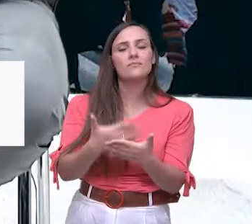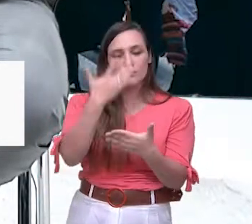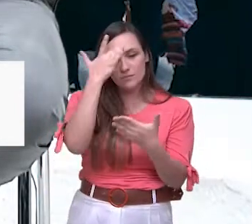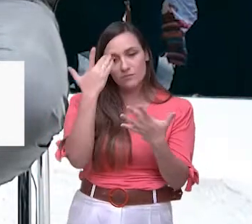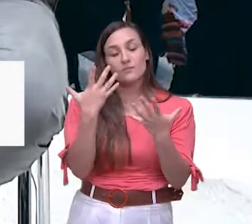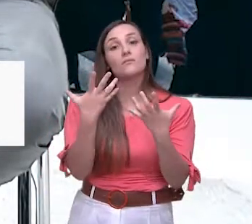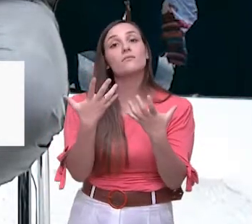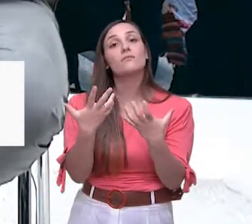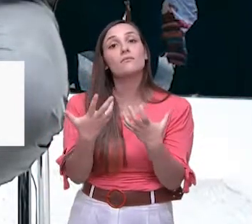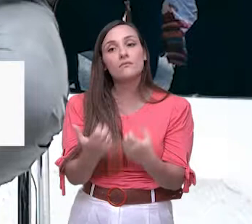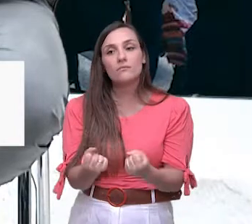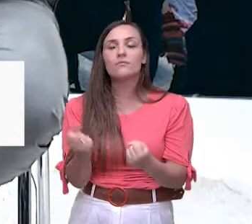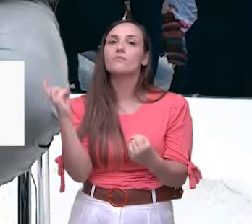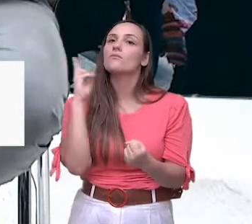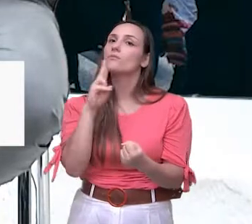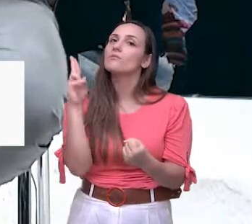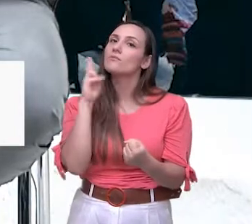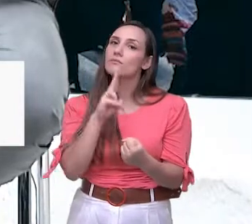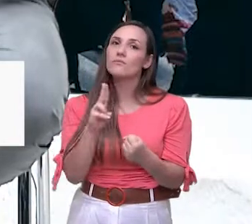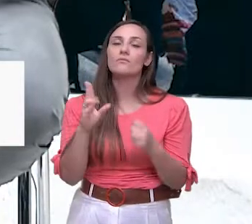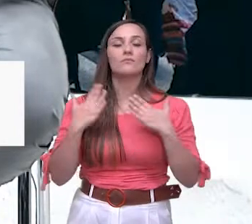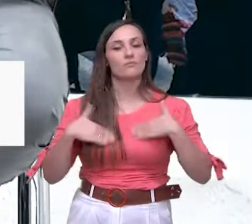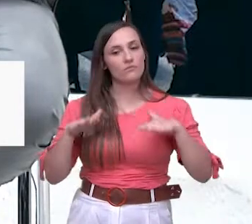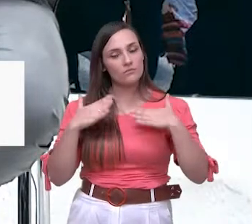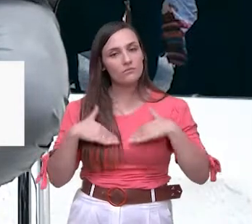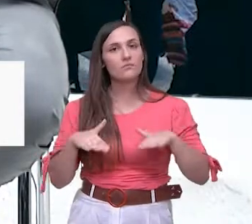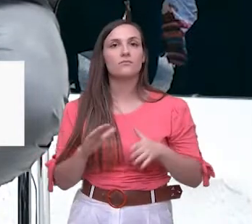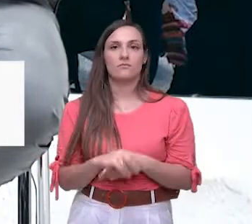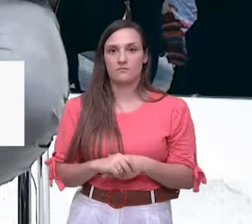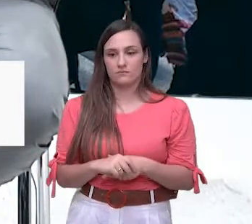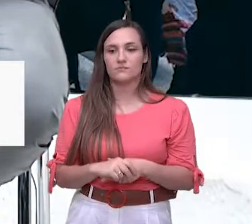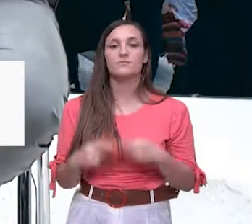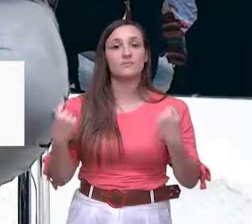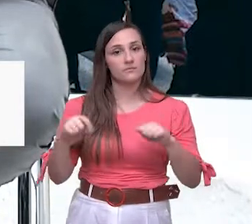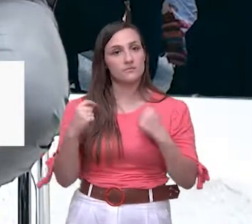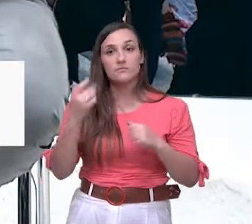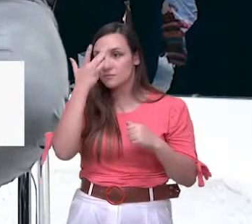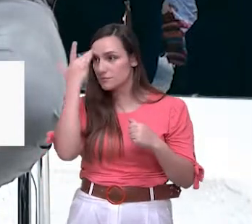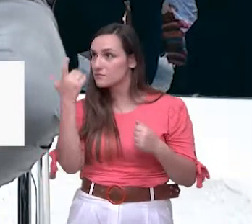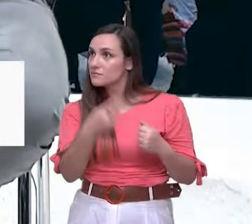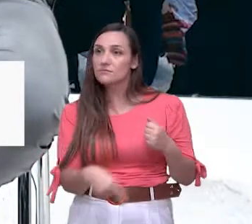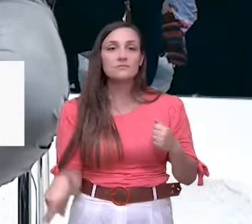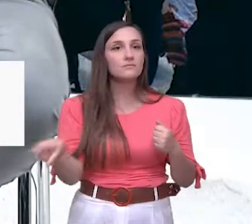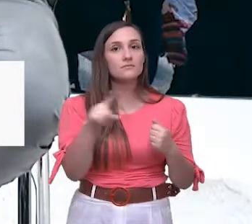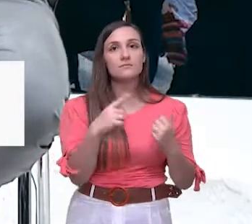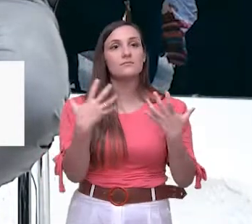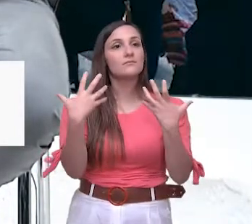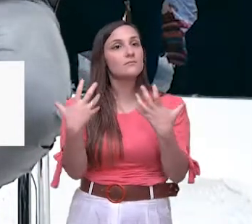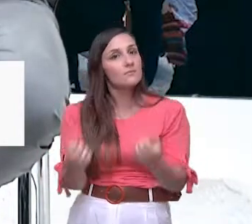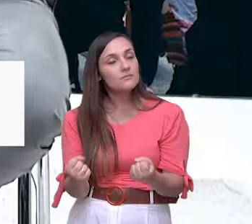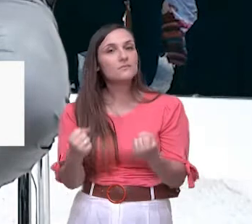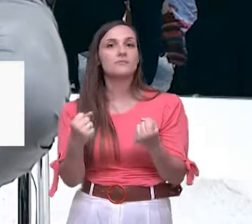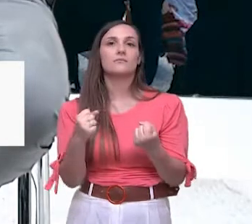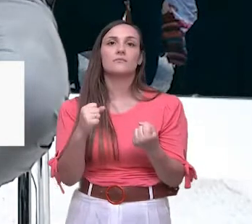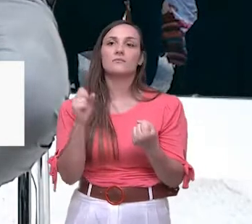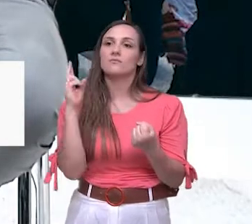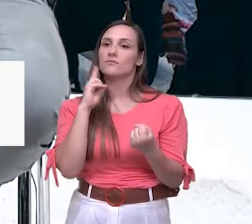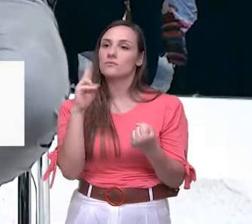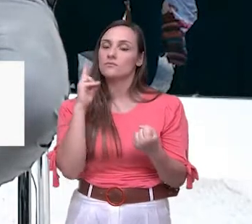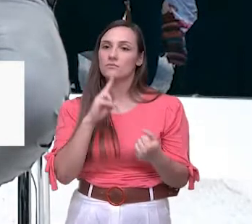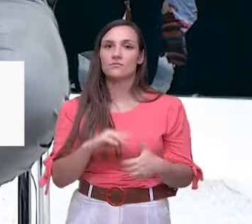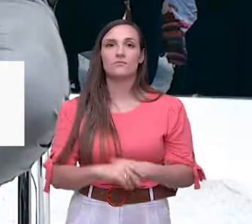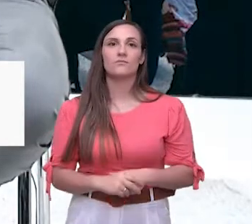seja mais compreensível e seja naturalizado natural é mas é preciso que naturalizamos então quando alguém